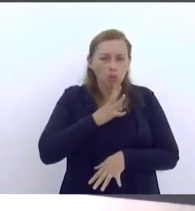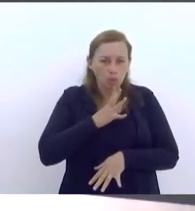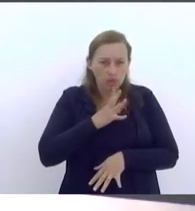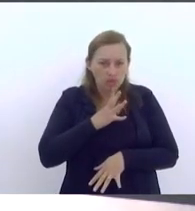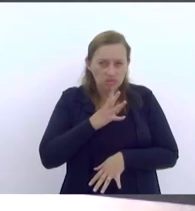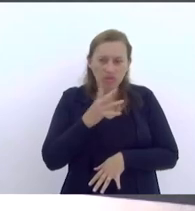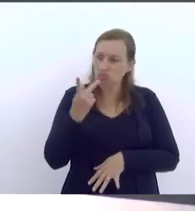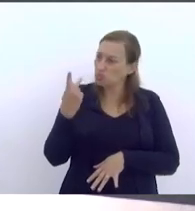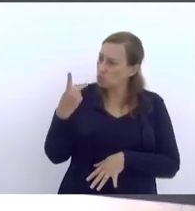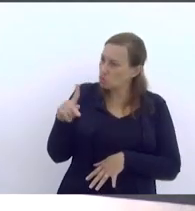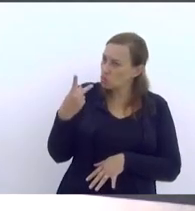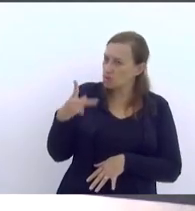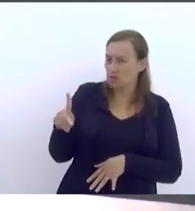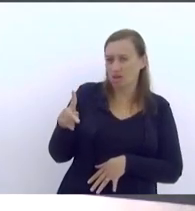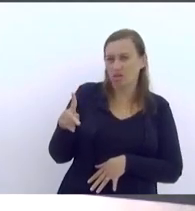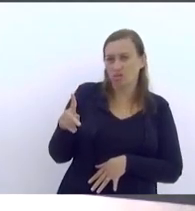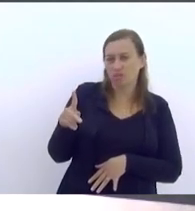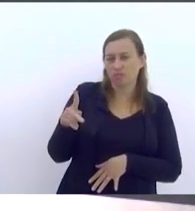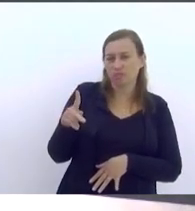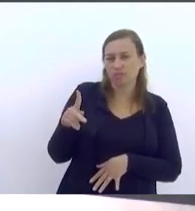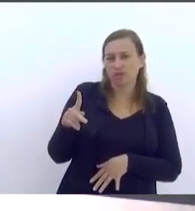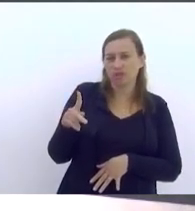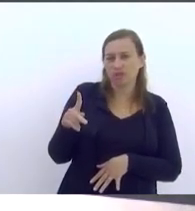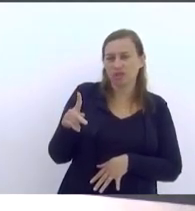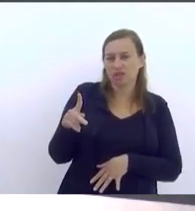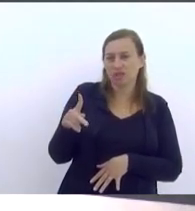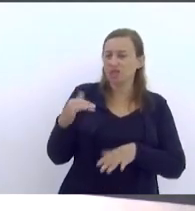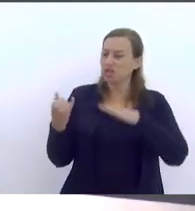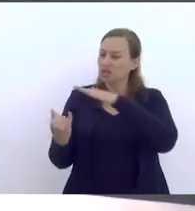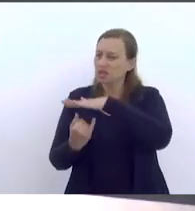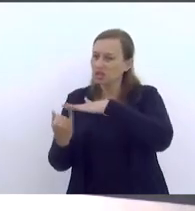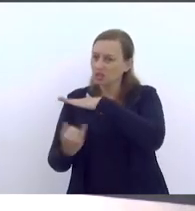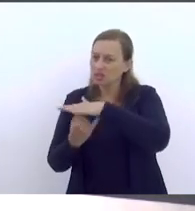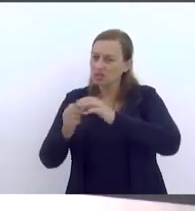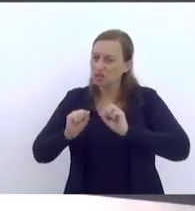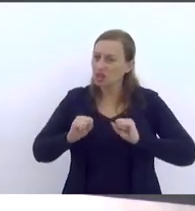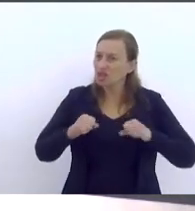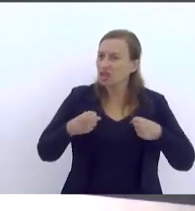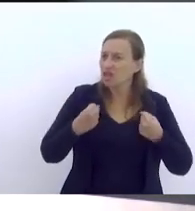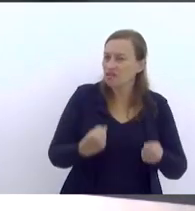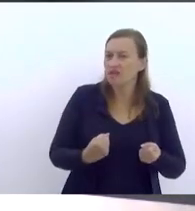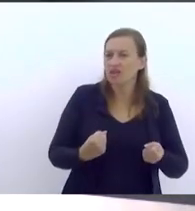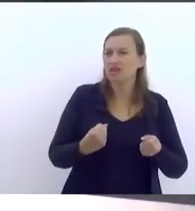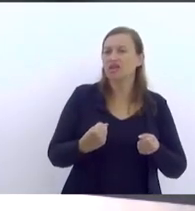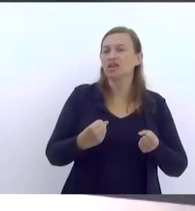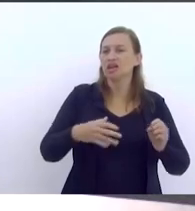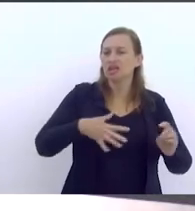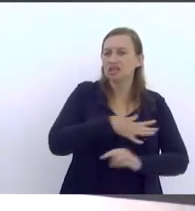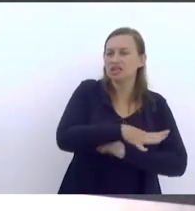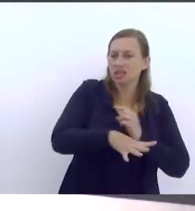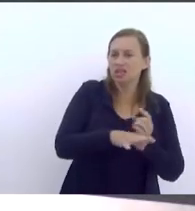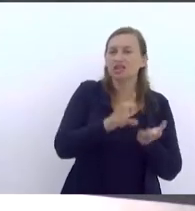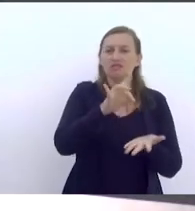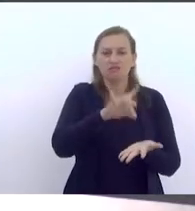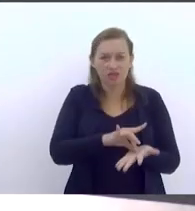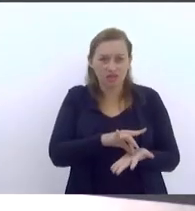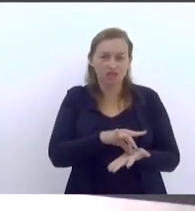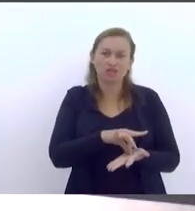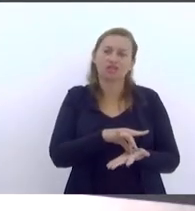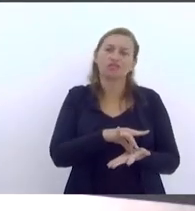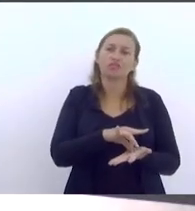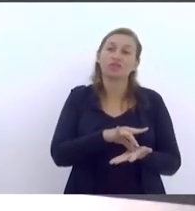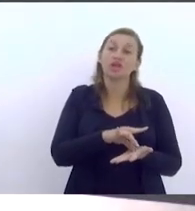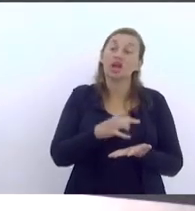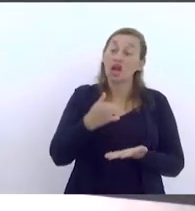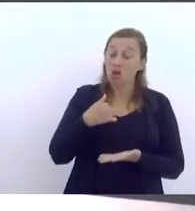reconhecimento, né, das entidades que defendem a cidadania de forma verdadeira.